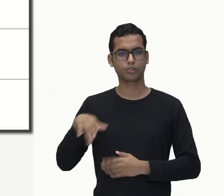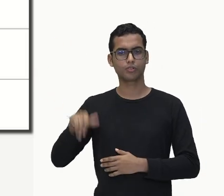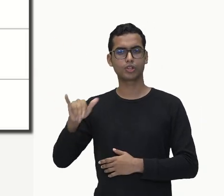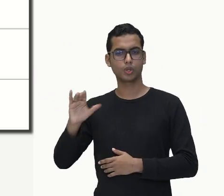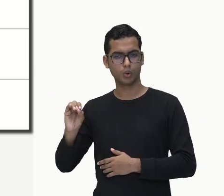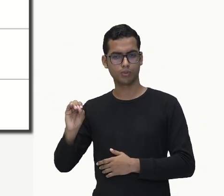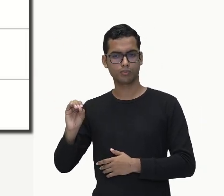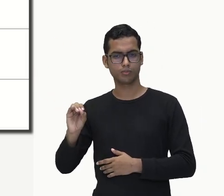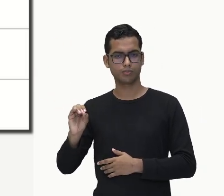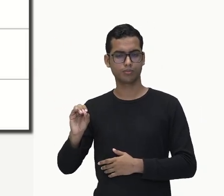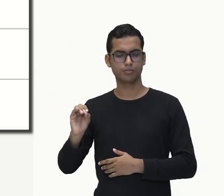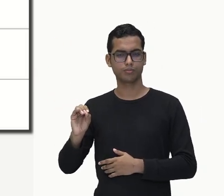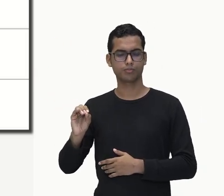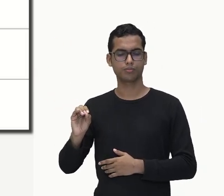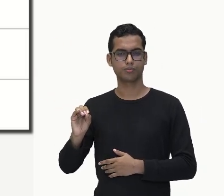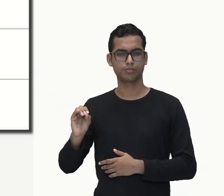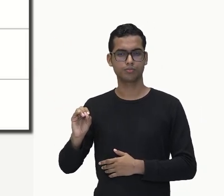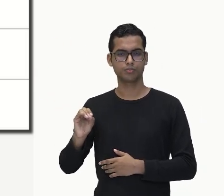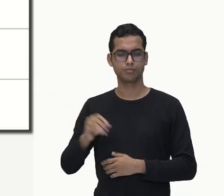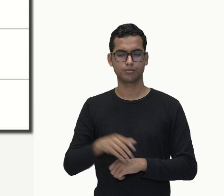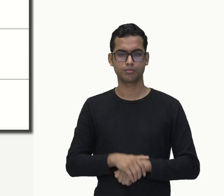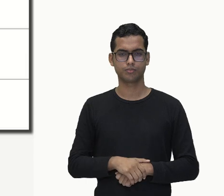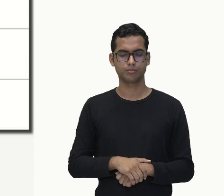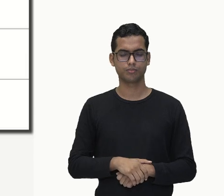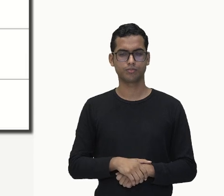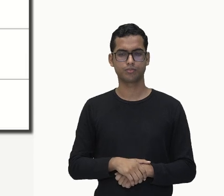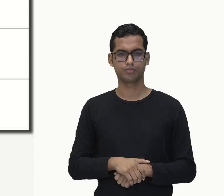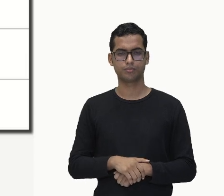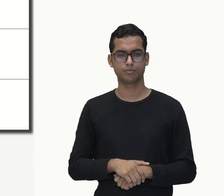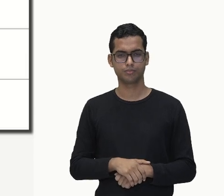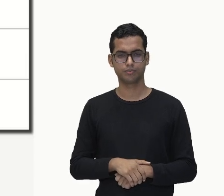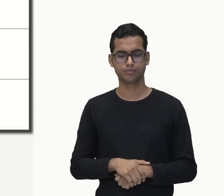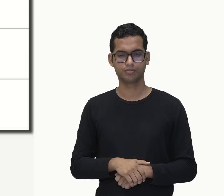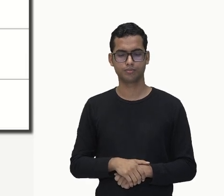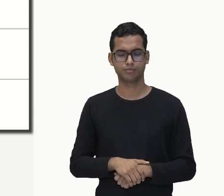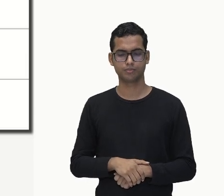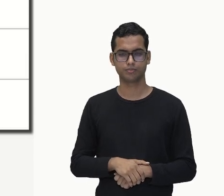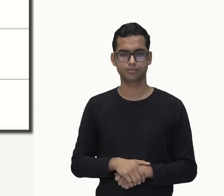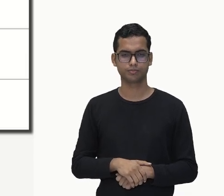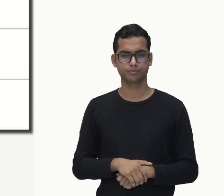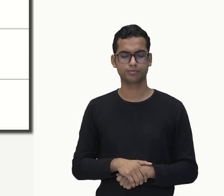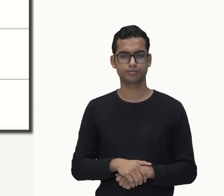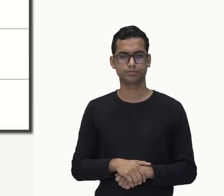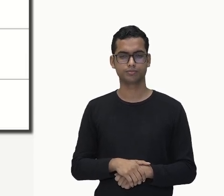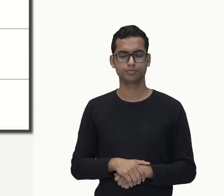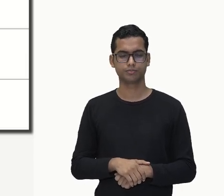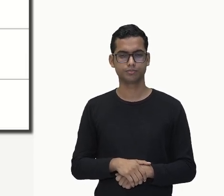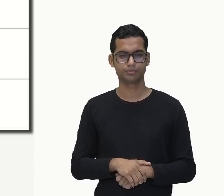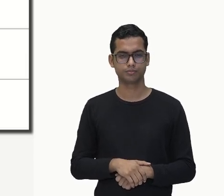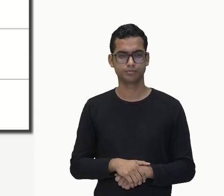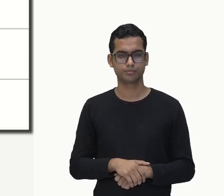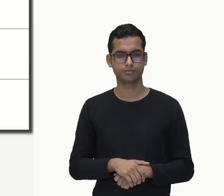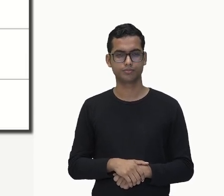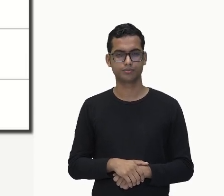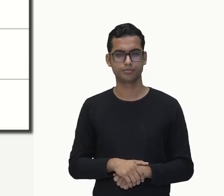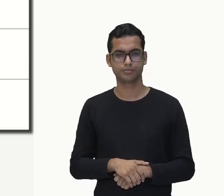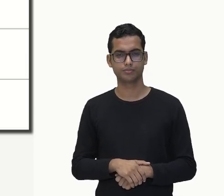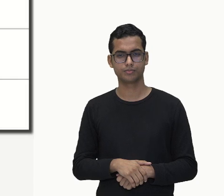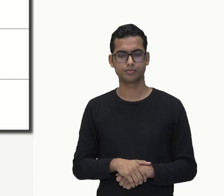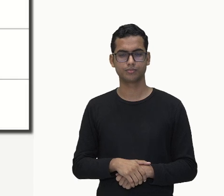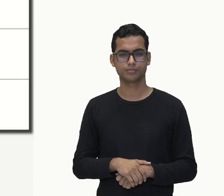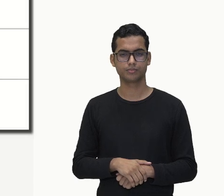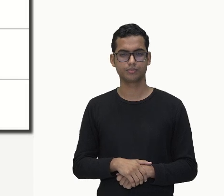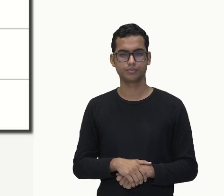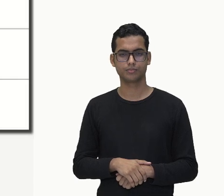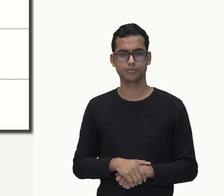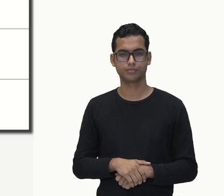diz, professor, mas não está terminando da mesma forma? Tem um porém aqui. Um porém. Esse é, ele